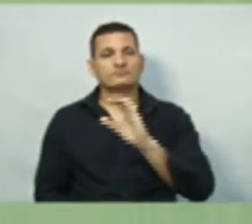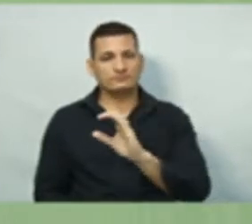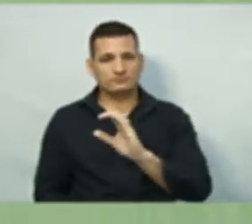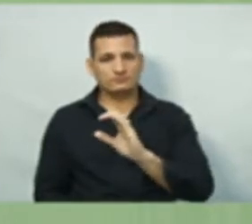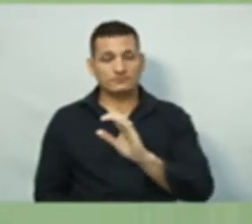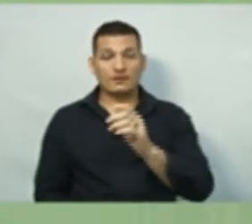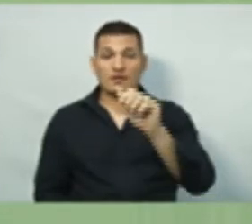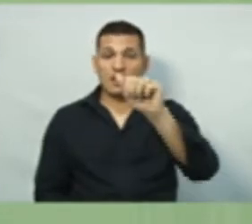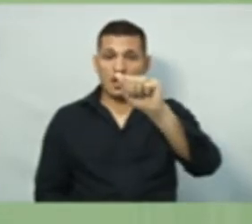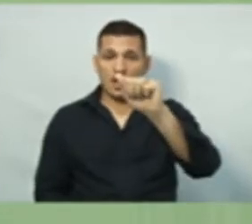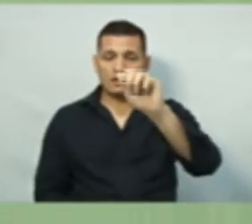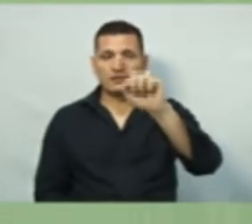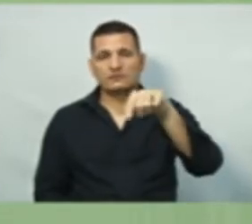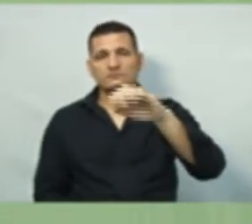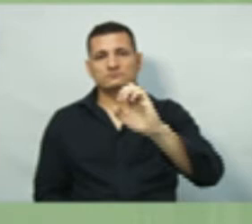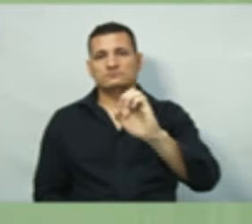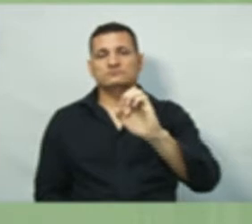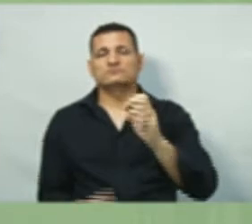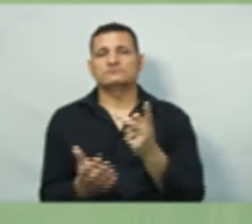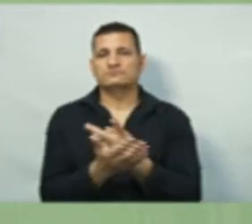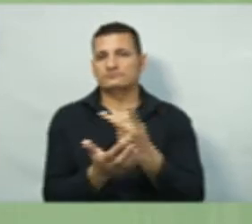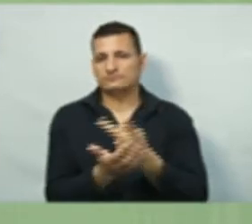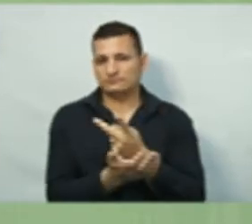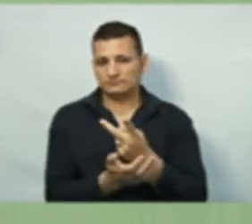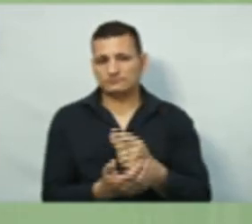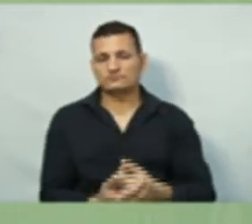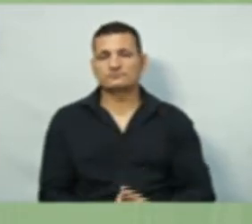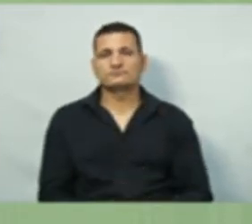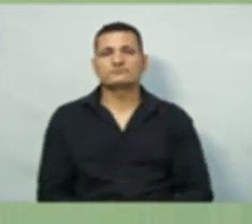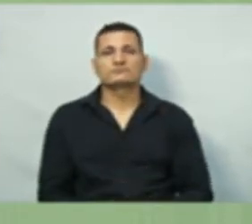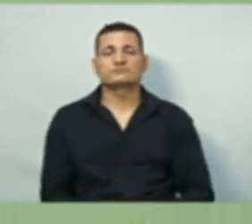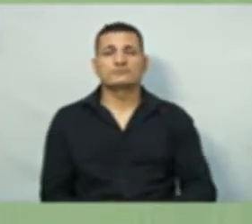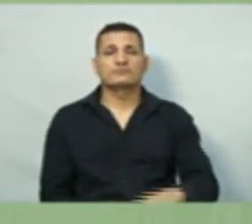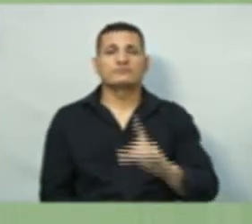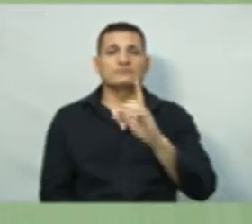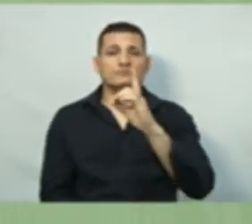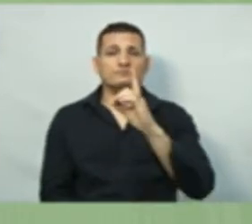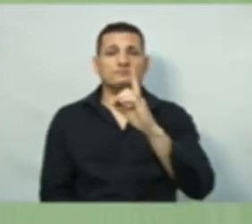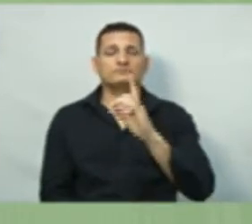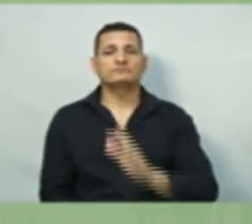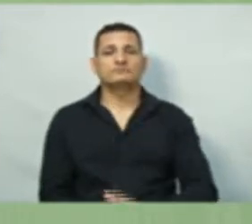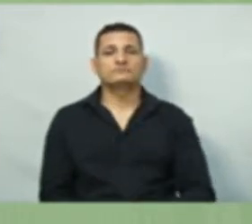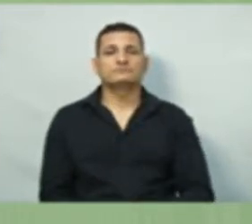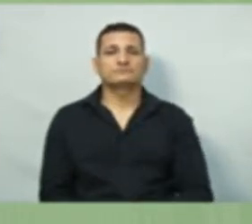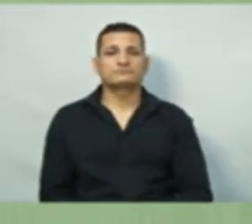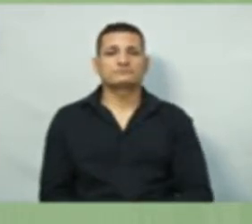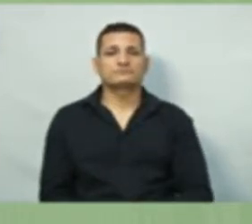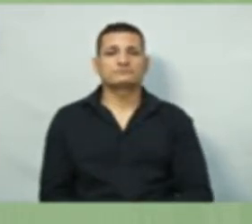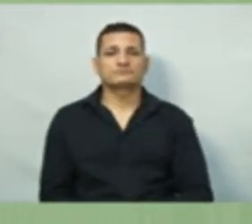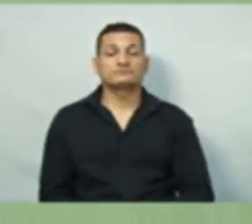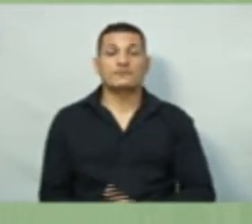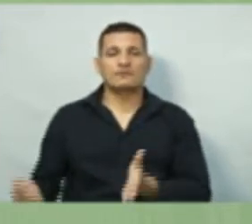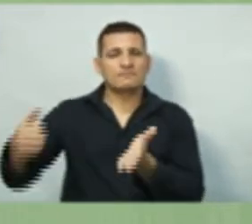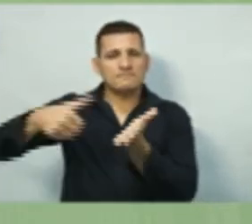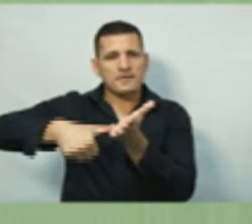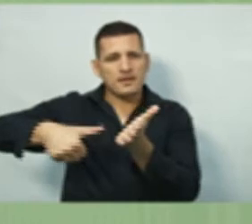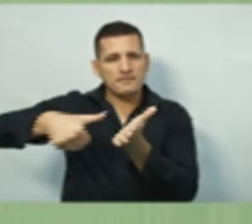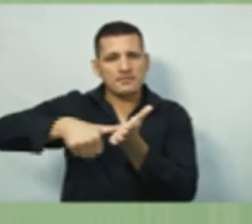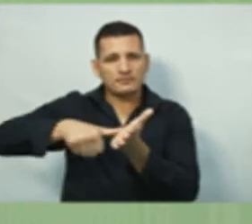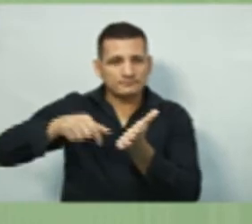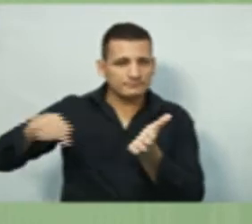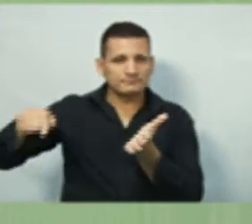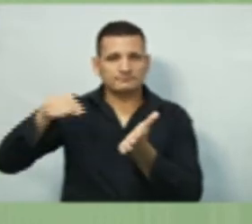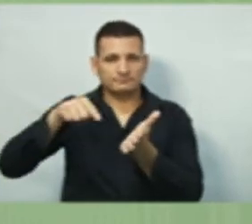letra A. Vamos então à letra D? Os sócios das sociedades cooperativas